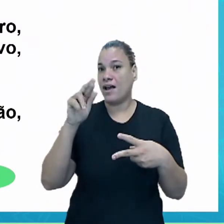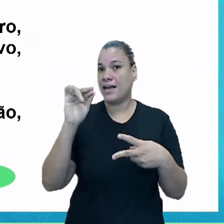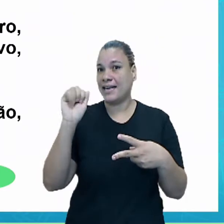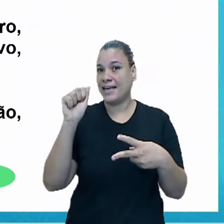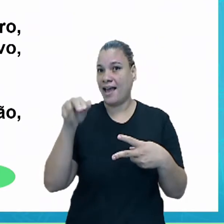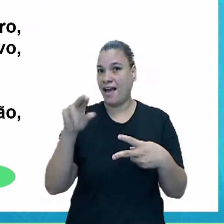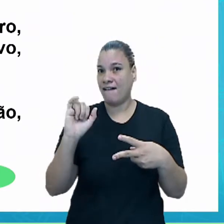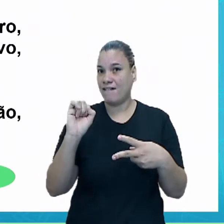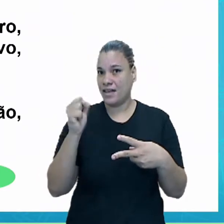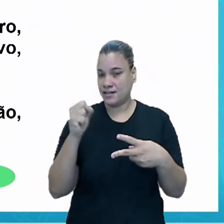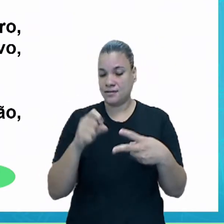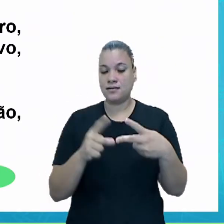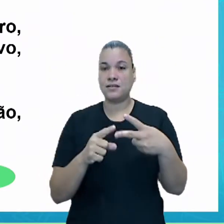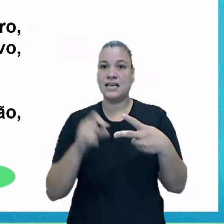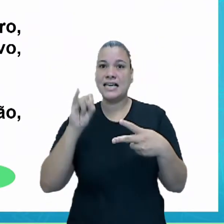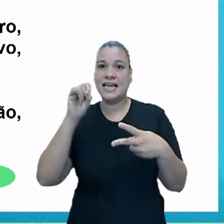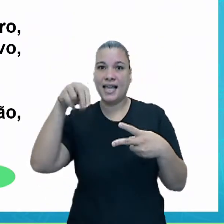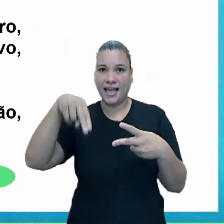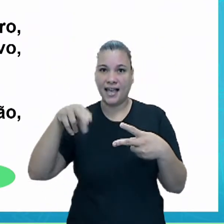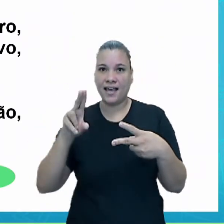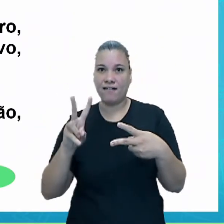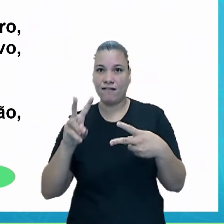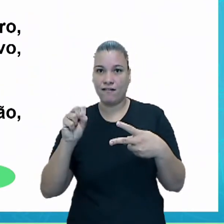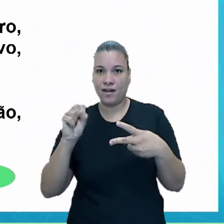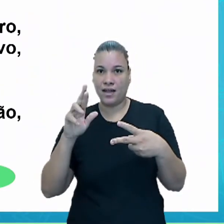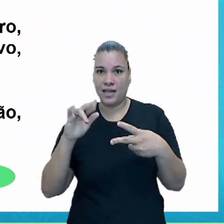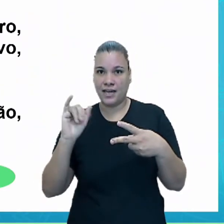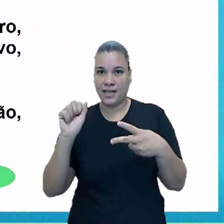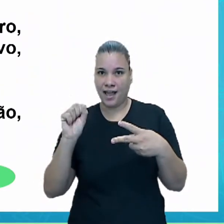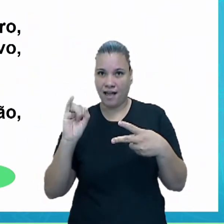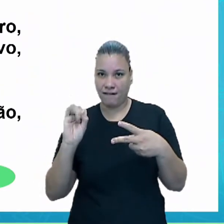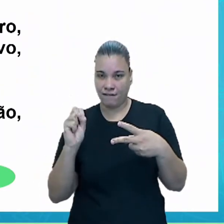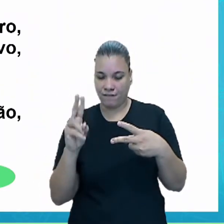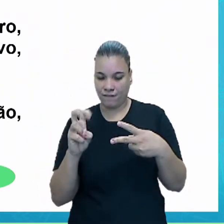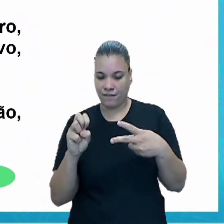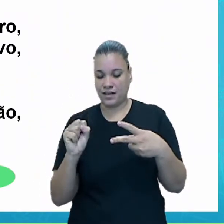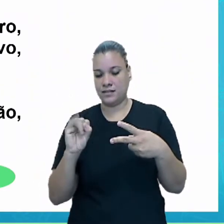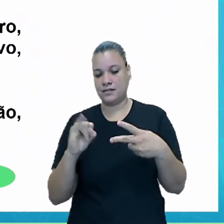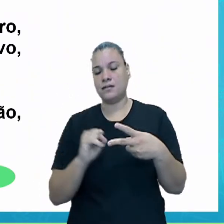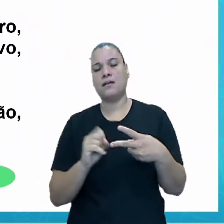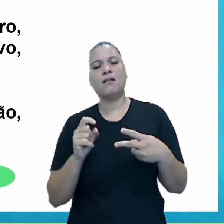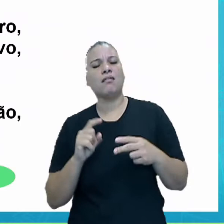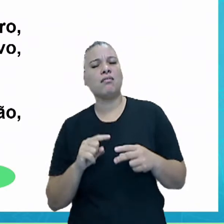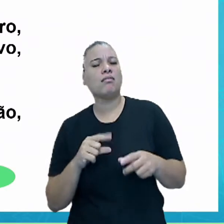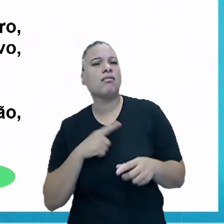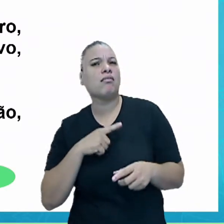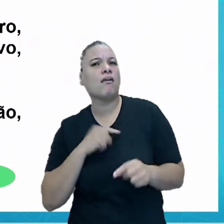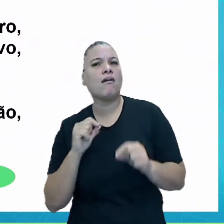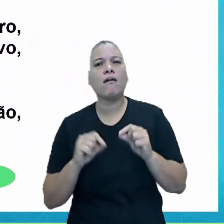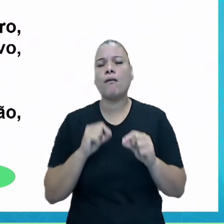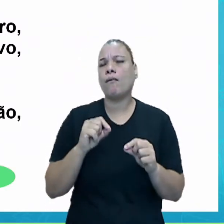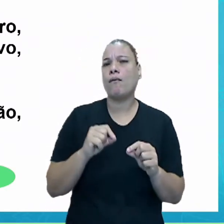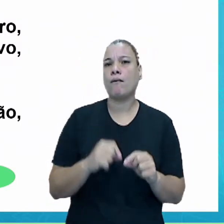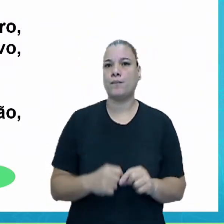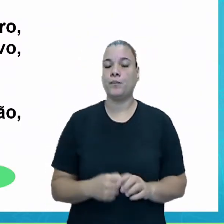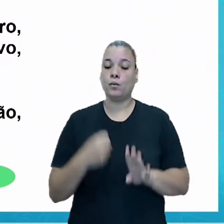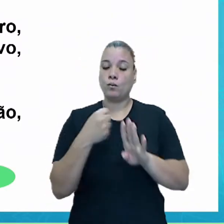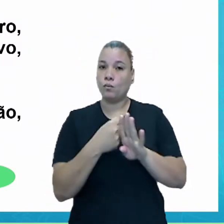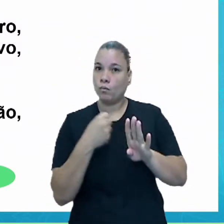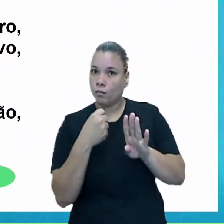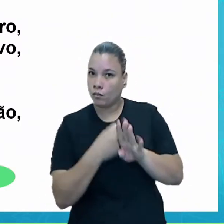as palavras variáveis, que são aquelas que mudam, nós temos o substantivo, o verbo,